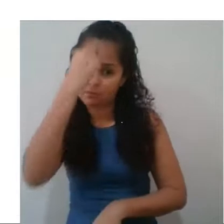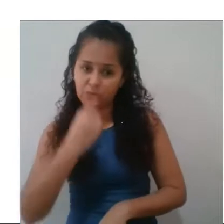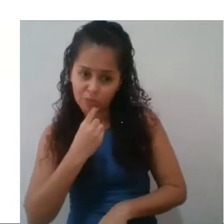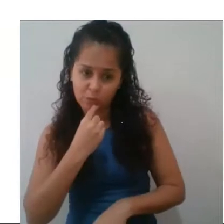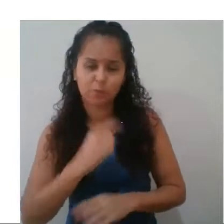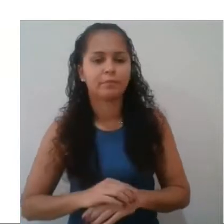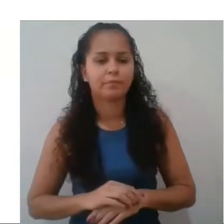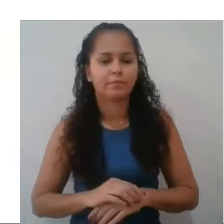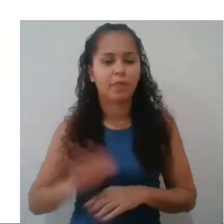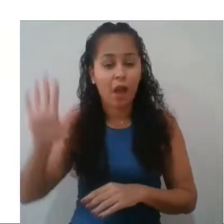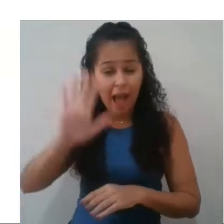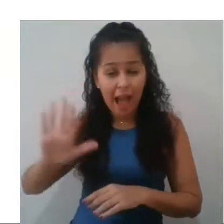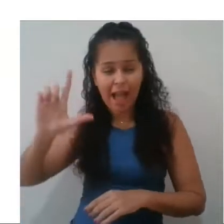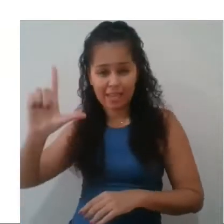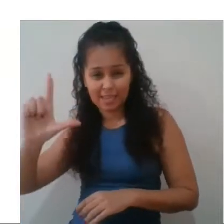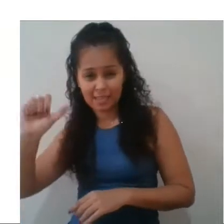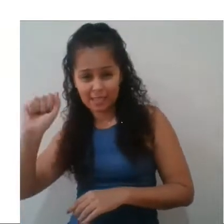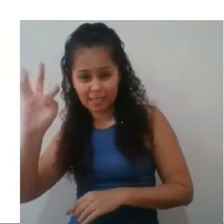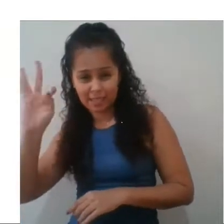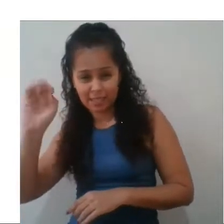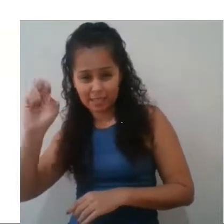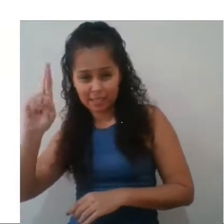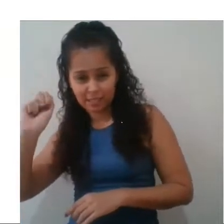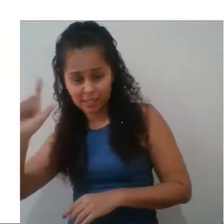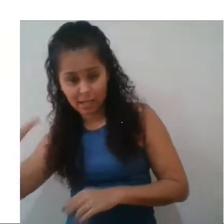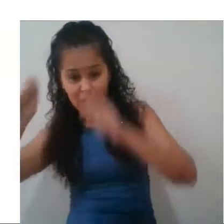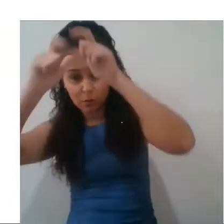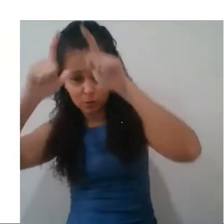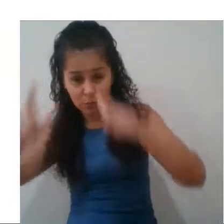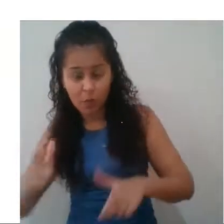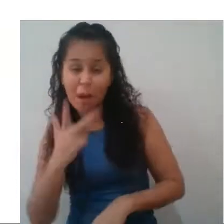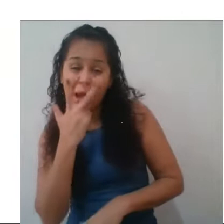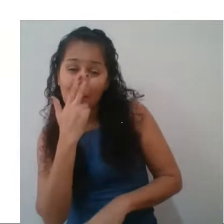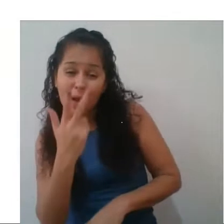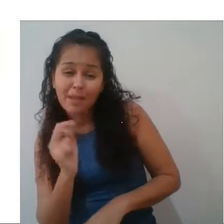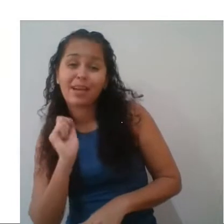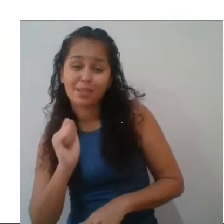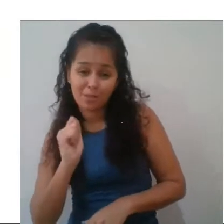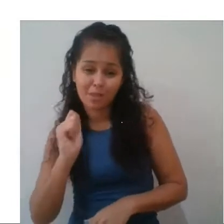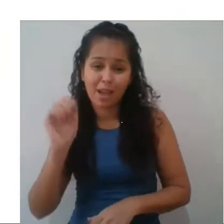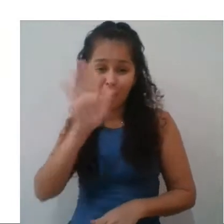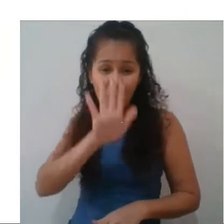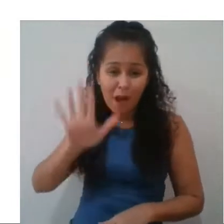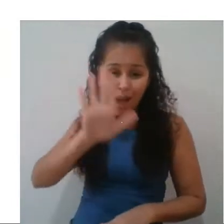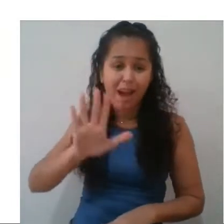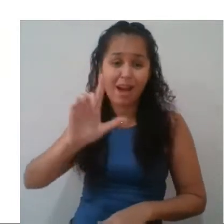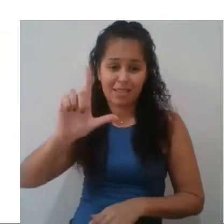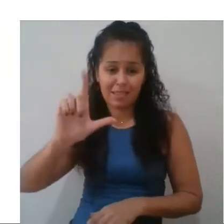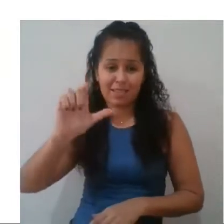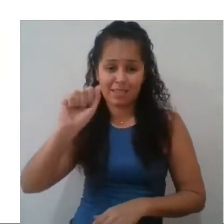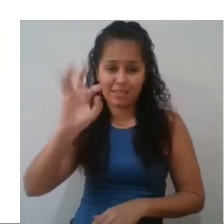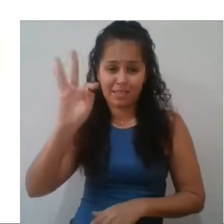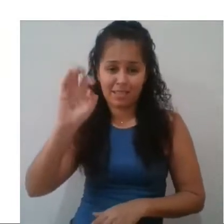A área lateral do tronco de um cone é parecido com a área lateral de um cone. Como a gente já viu